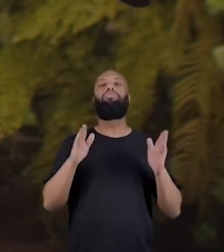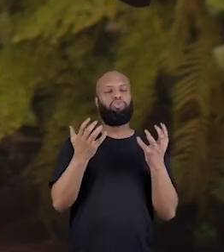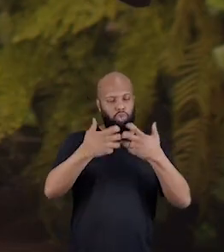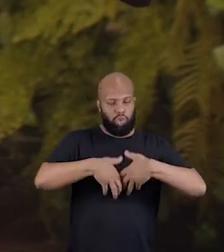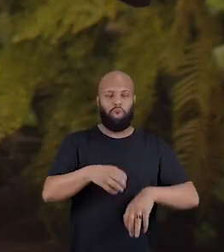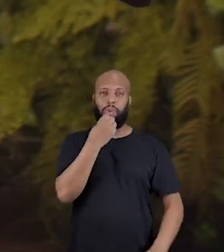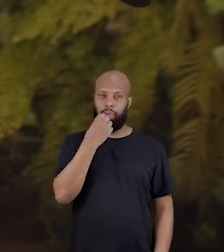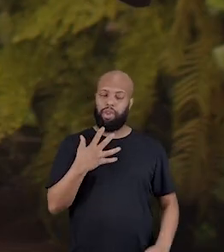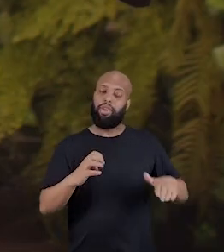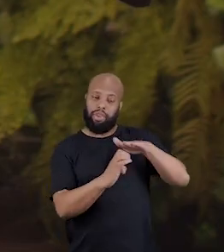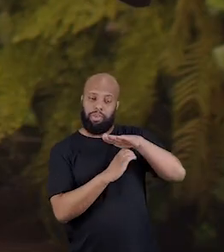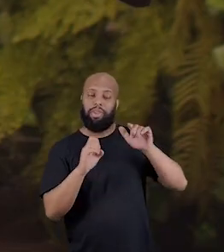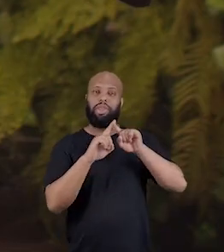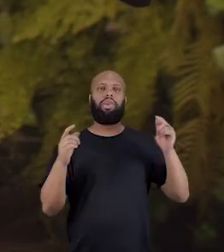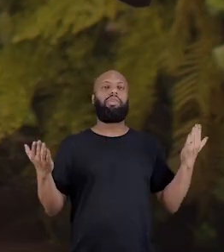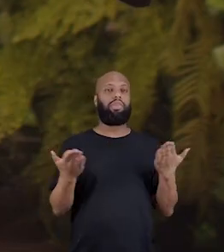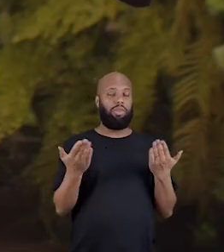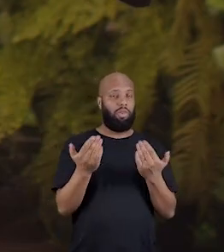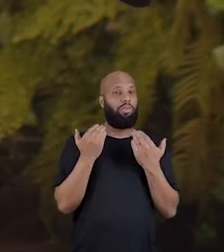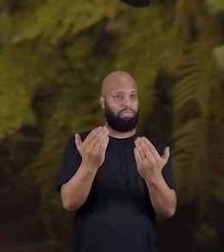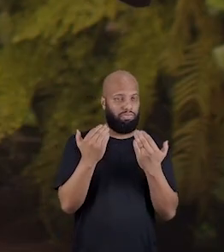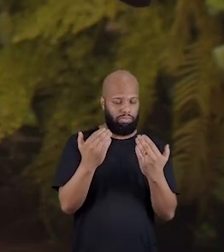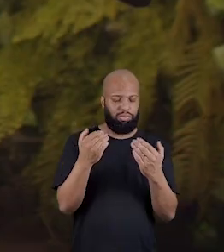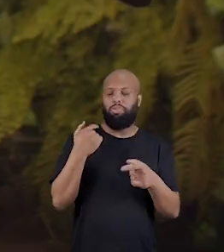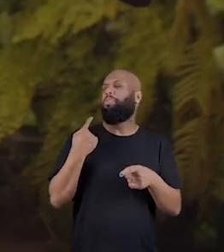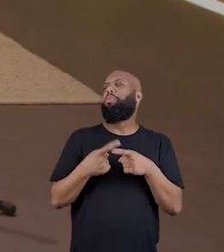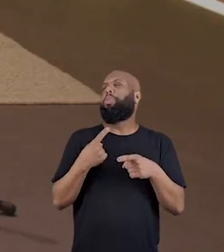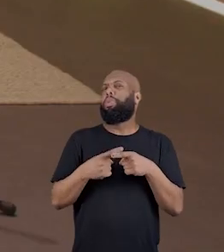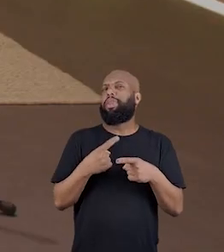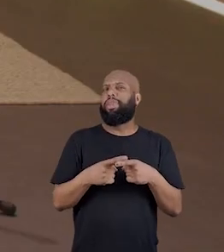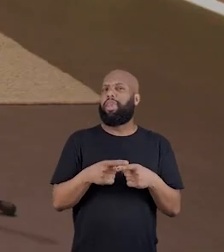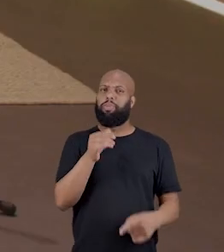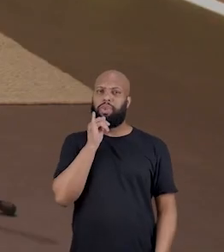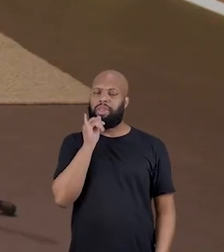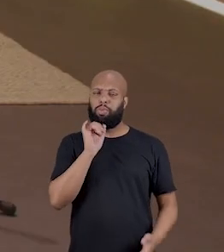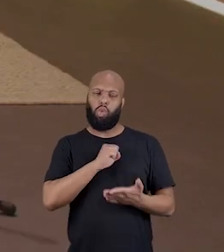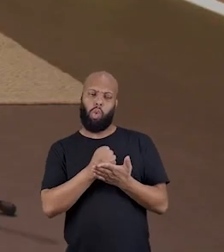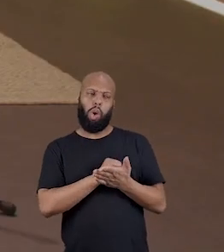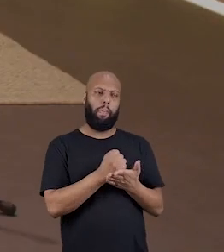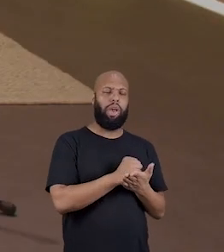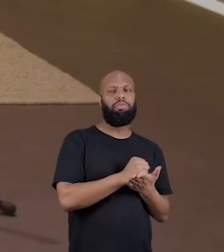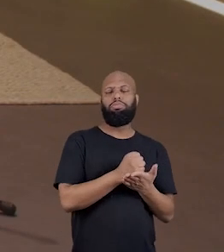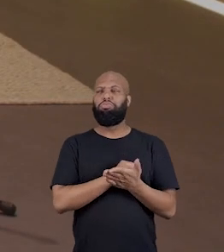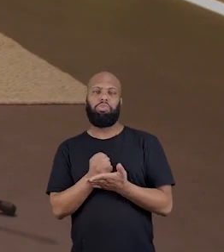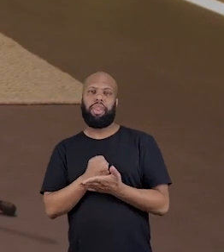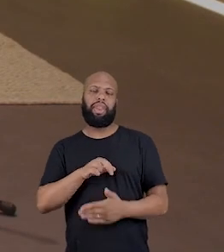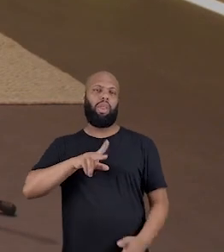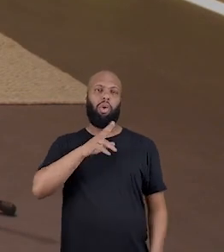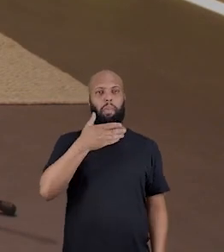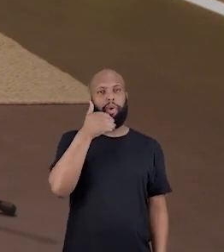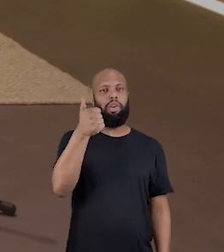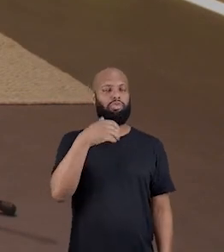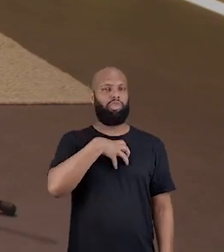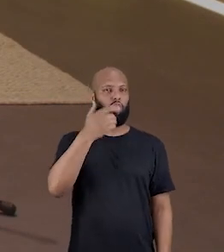muitas organizações, mas que hoje em dia está sendo muito questionado. Por que comando e controle nem sempre é a melhor maneira